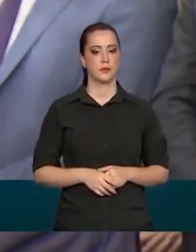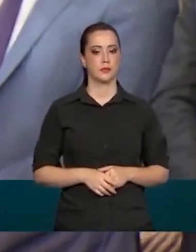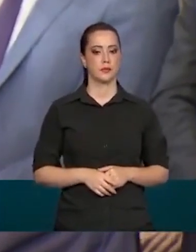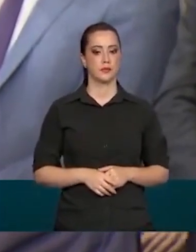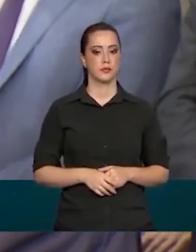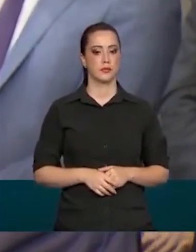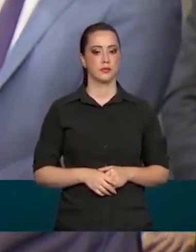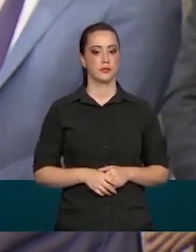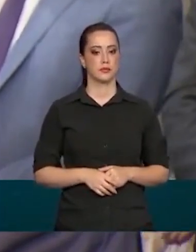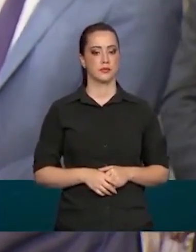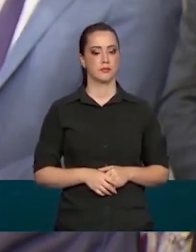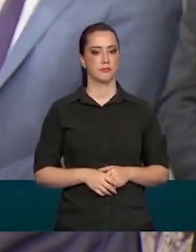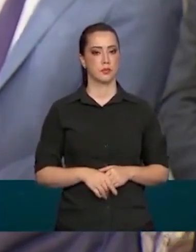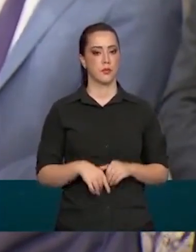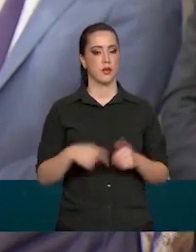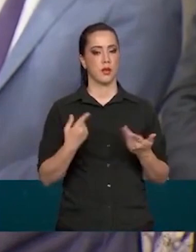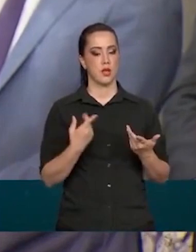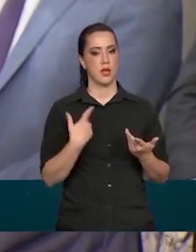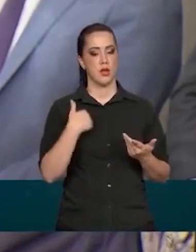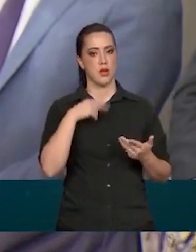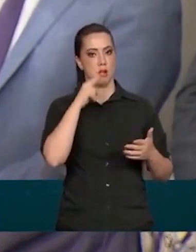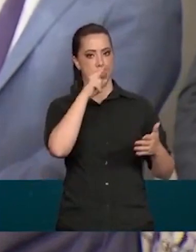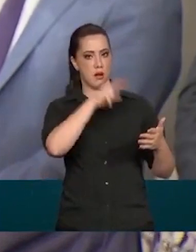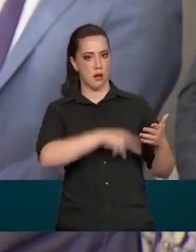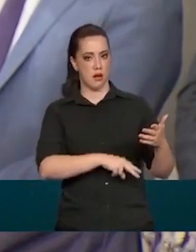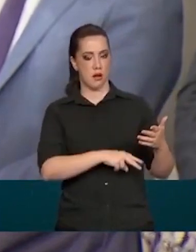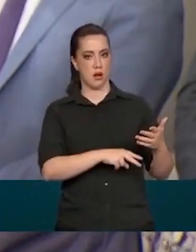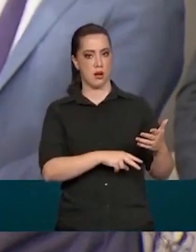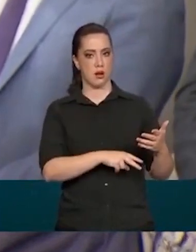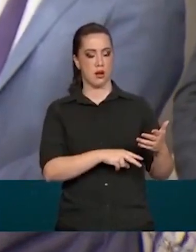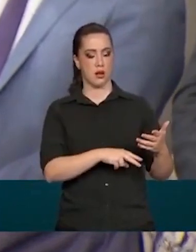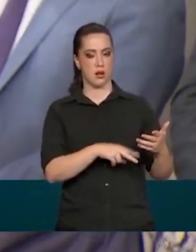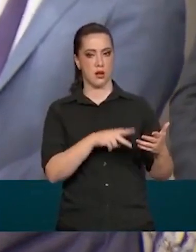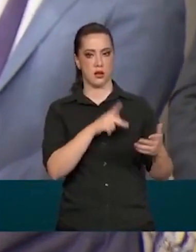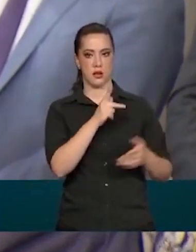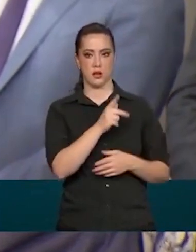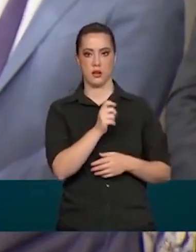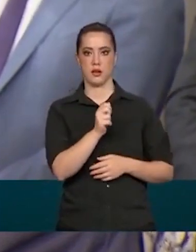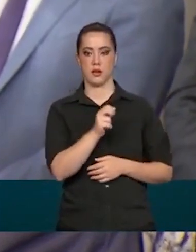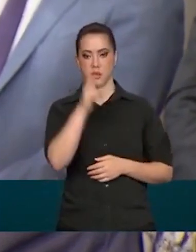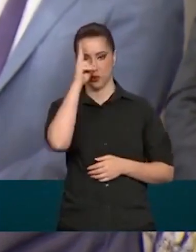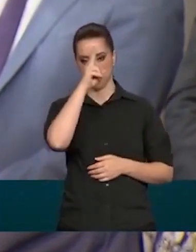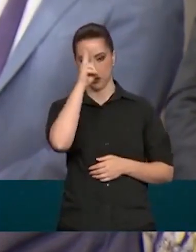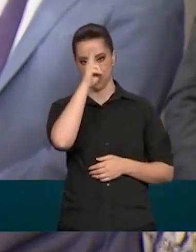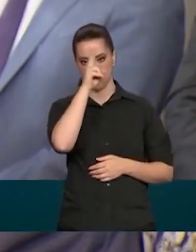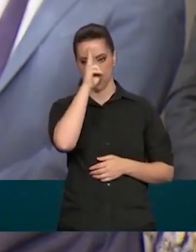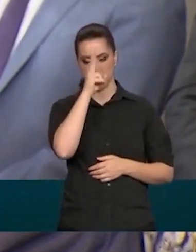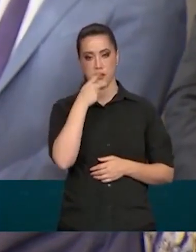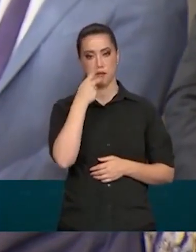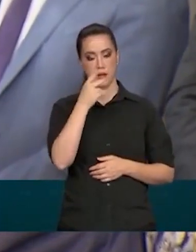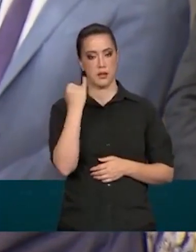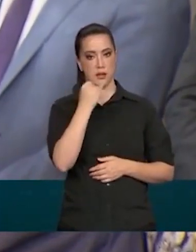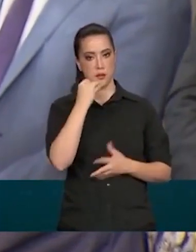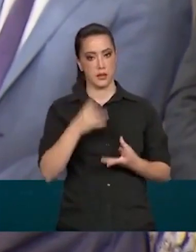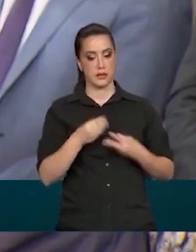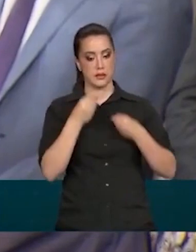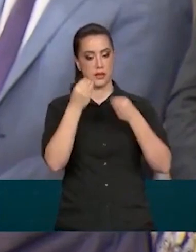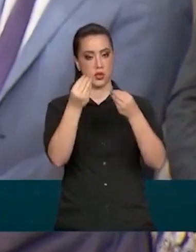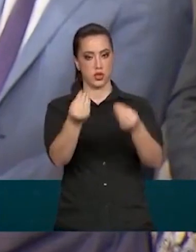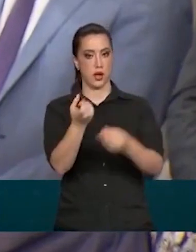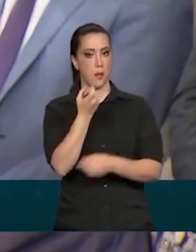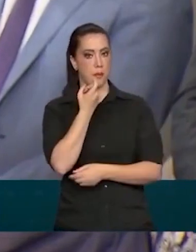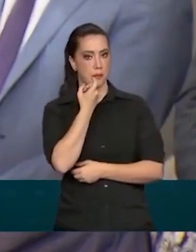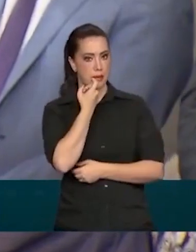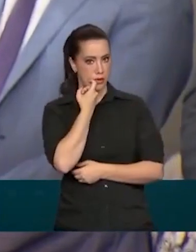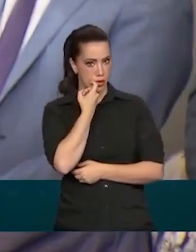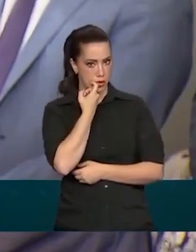Inspirado na parábola que diz da importância de dar o peixe, mas